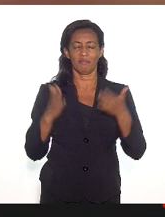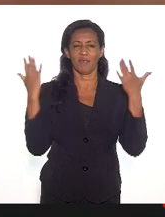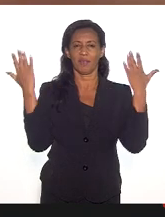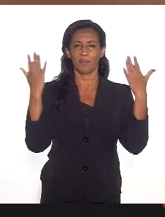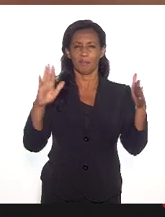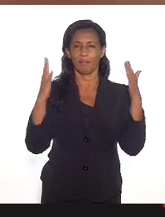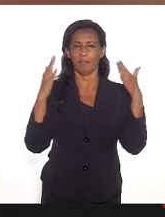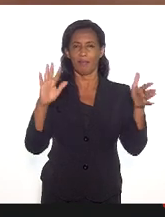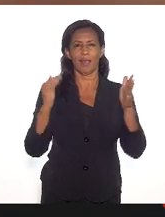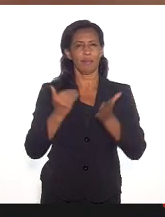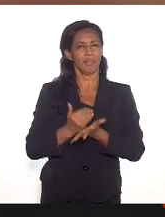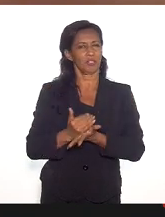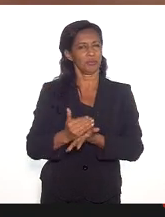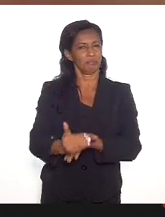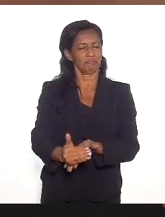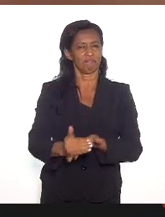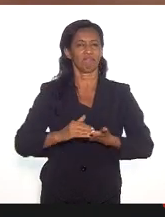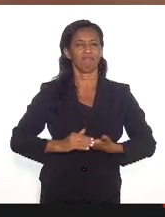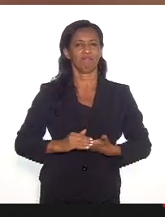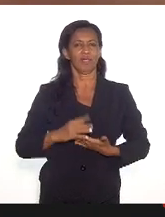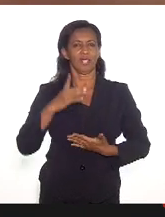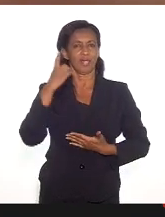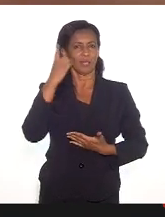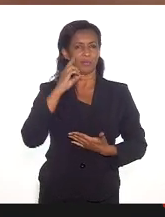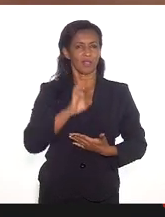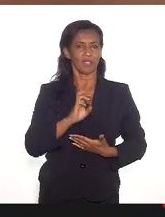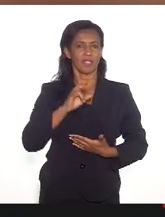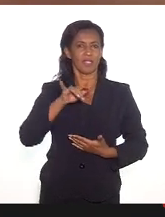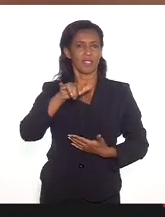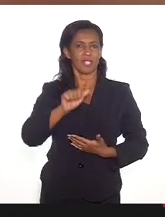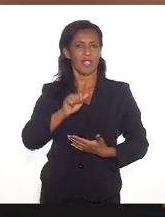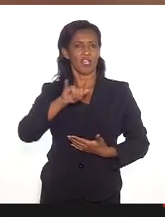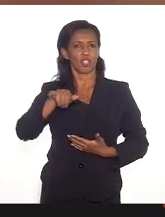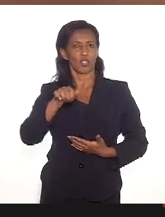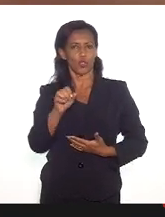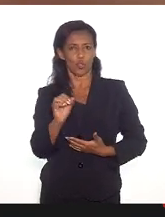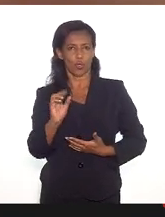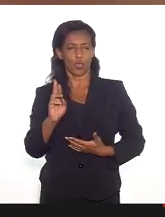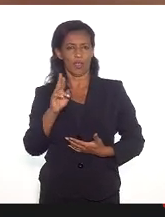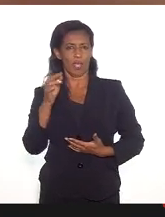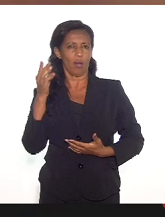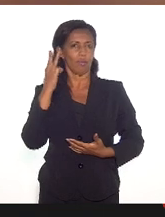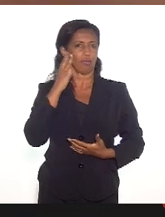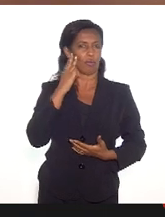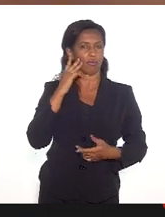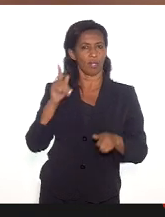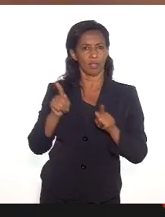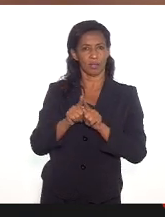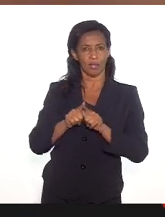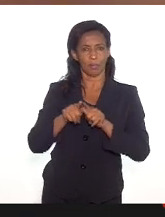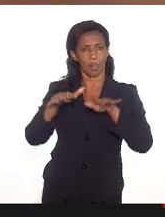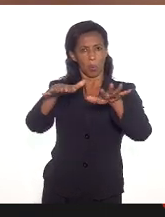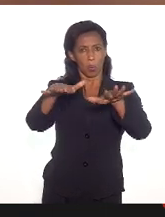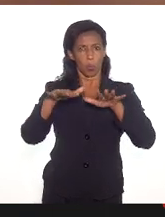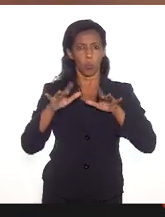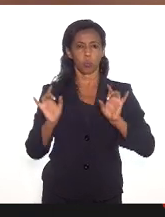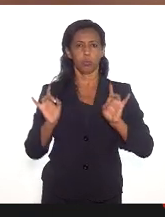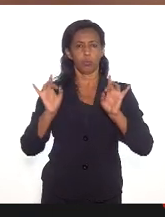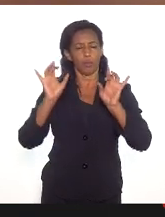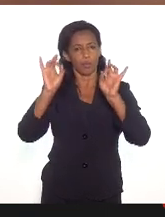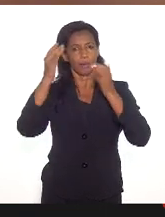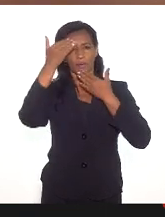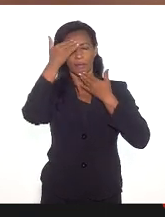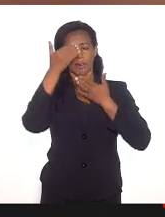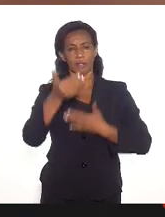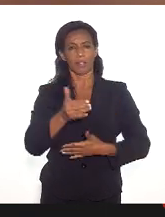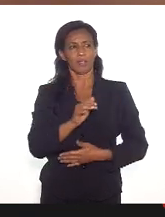Parabéns pela iniciativa da deputada Célia Jordão, deputado Valdec, pela audiência pública. Agradecer